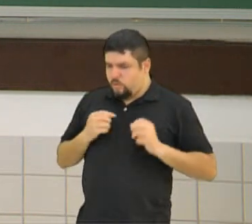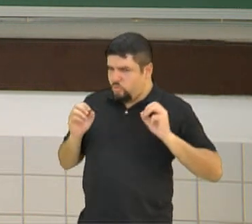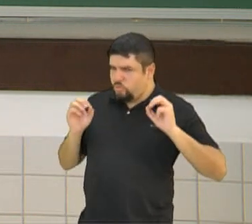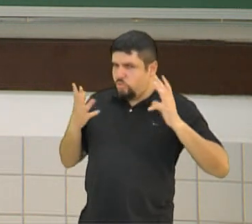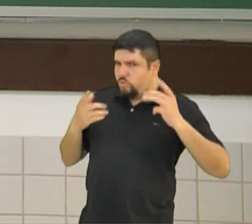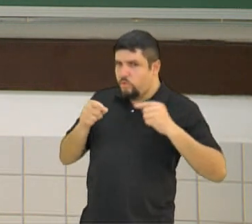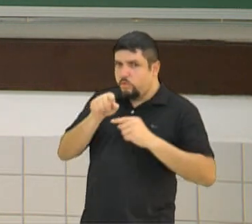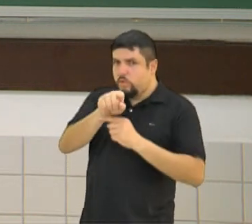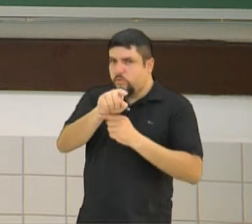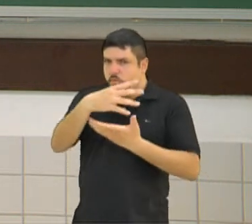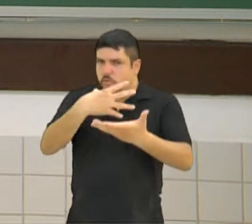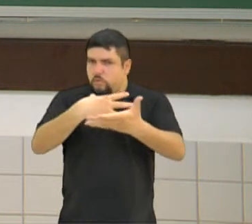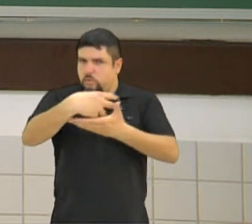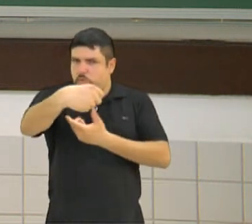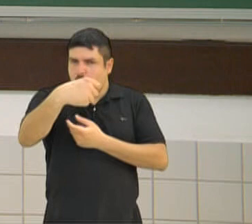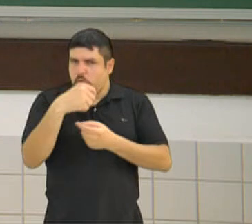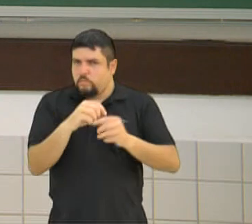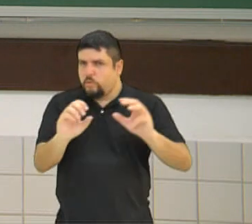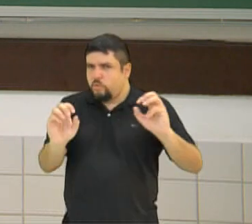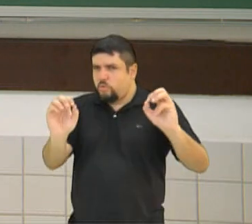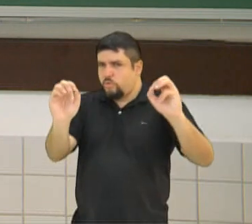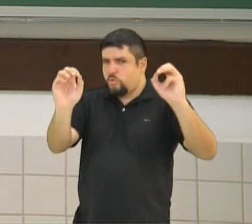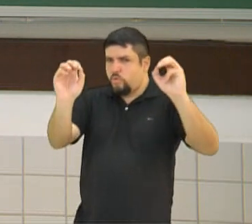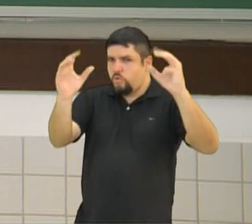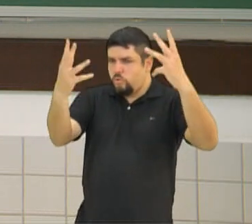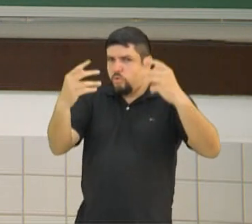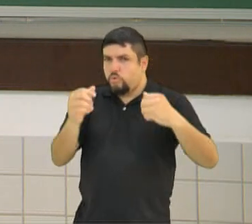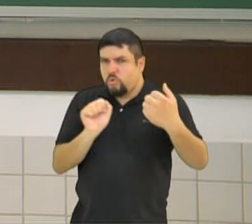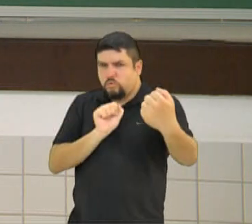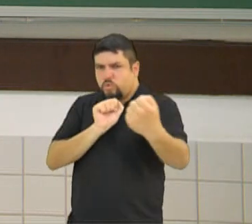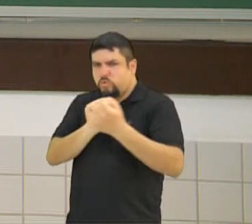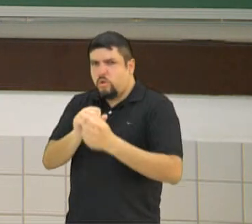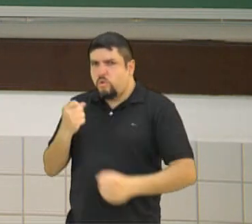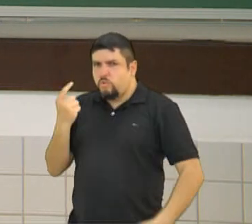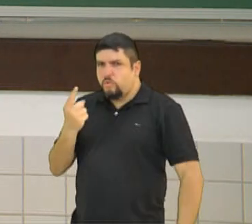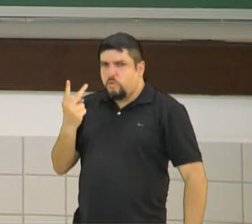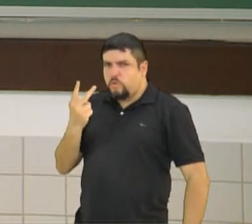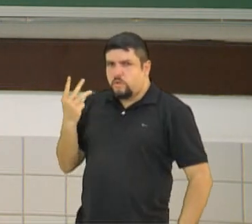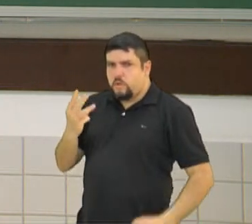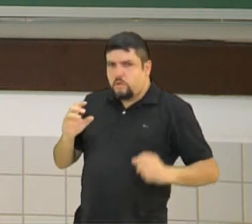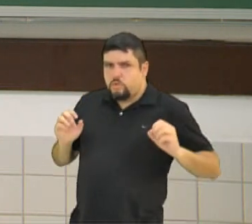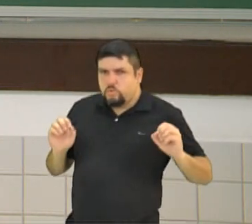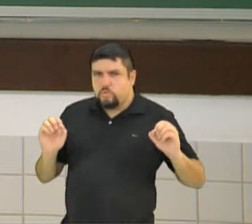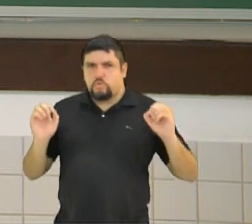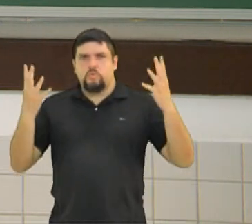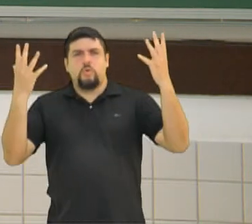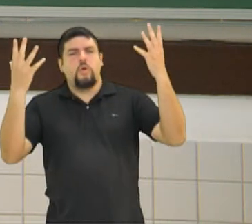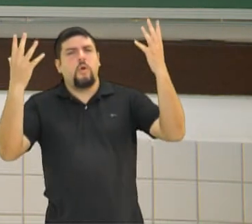daqui. Você vai dizer show aí da sua casa. Todo mundo junto. 1, 2, 3 e...